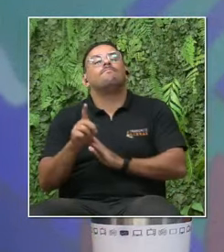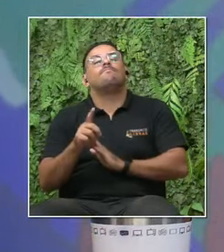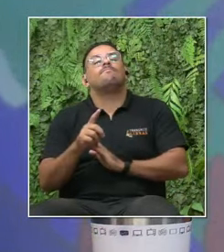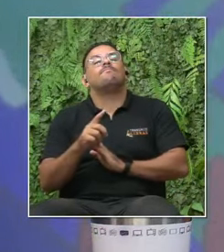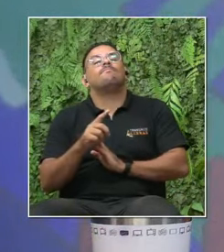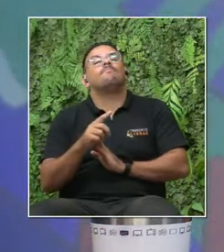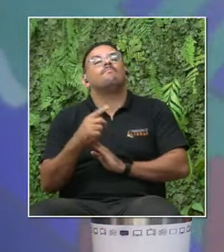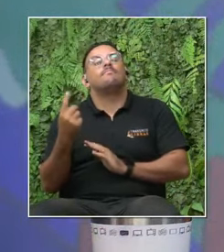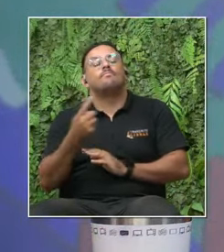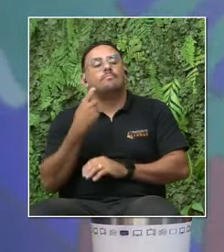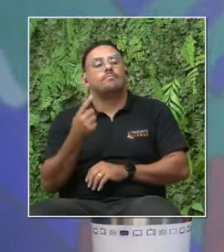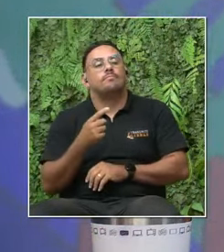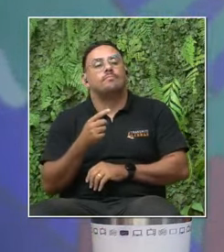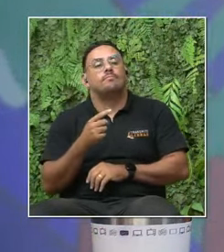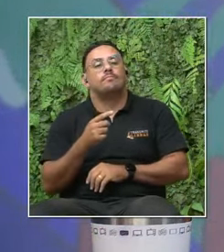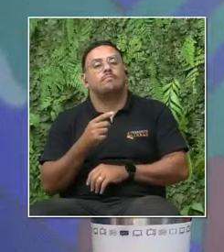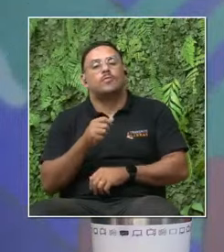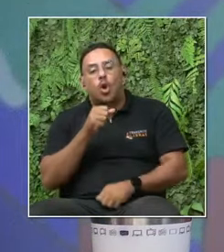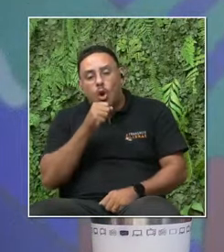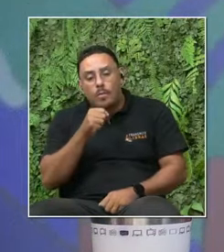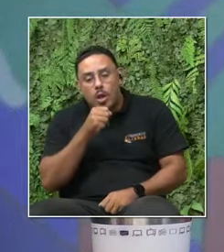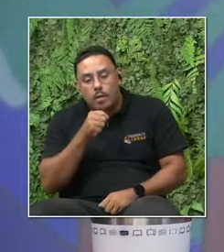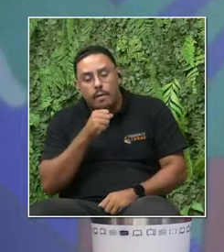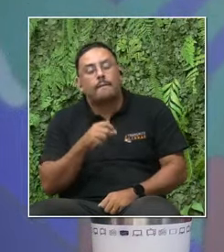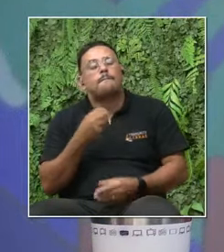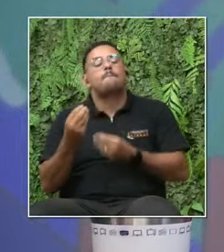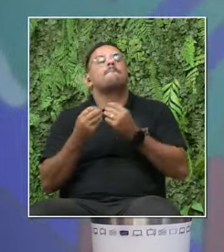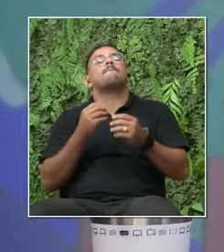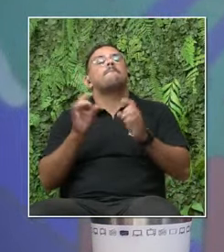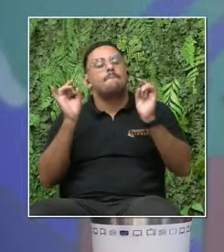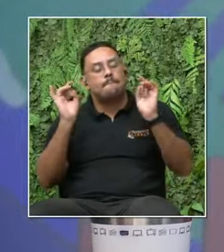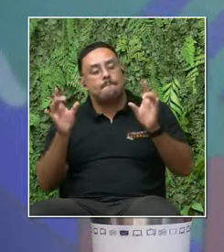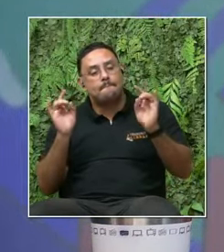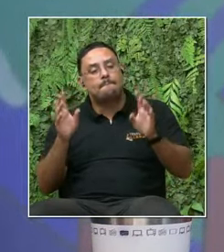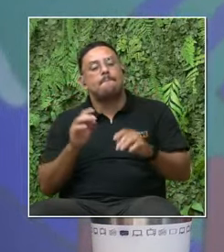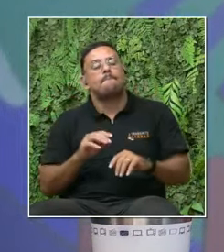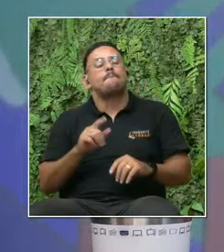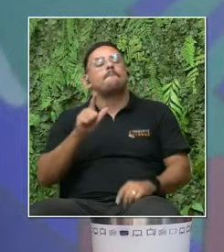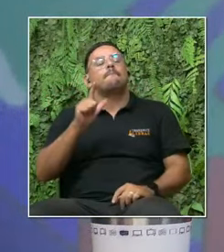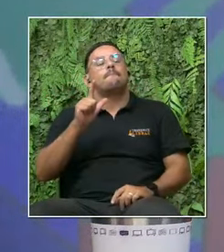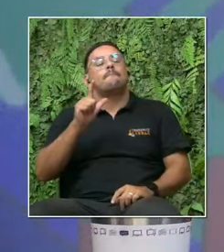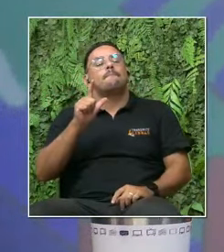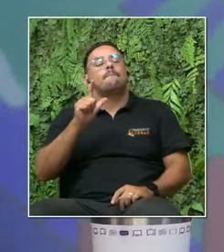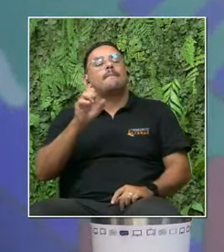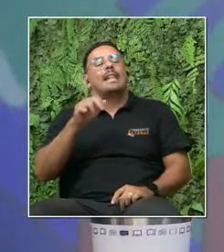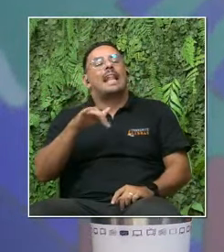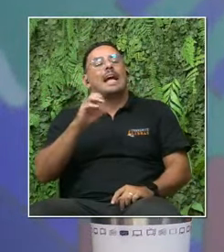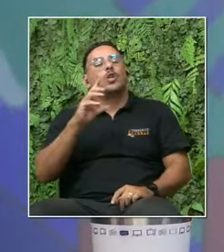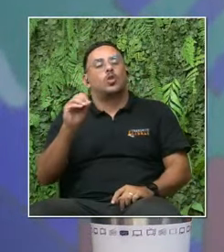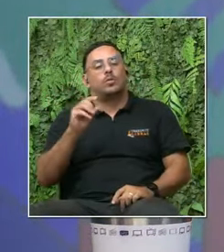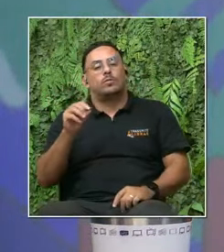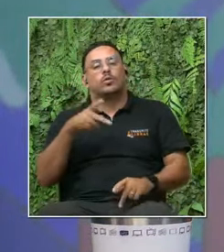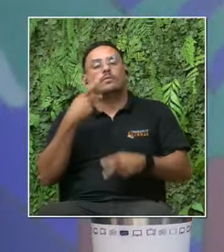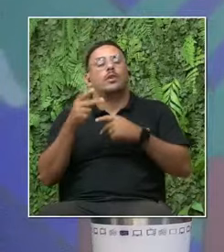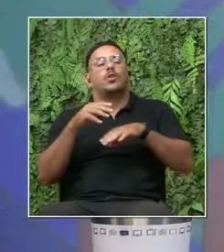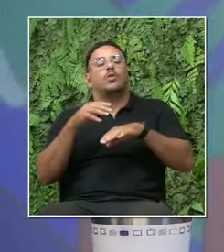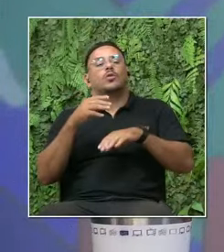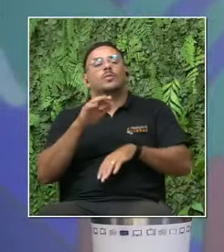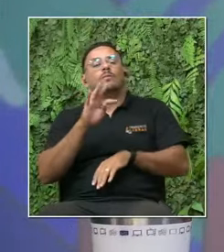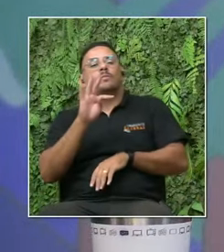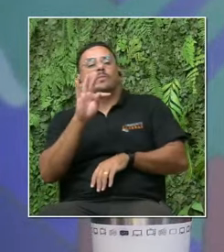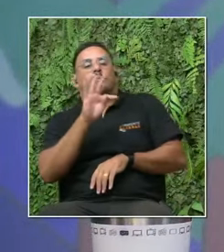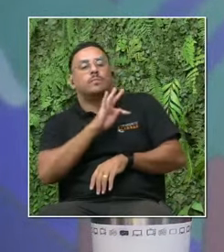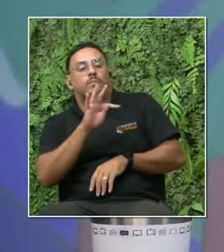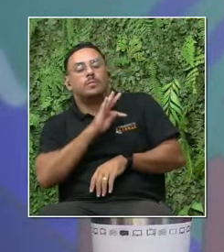aí na com os nossos comentaristas né E especialmente com o Leandro cabido sobre o que disse o técnico do Cruzeiro